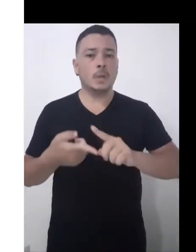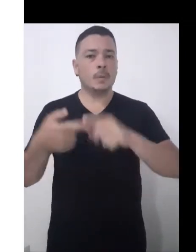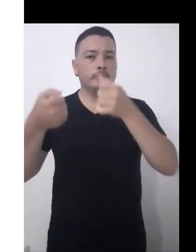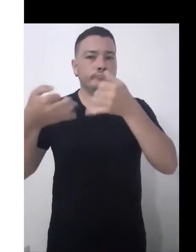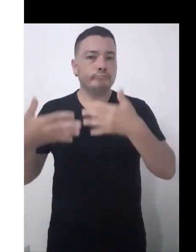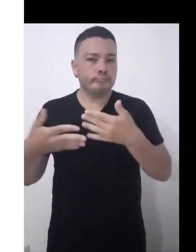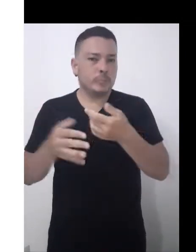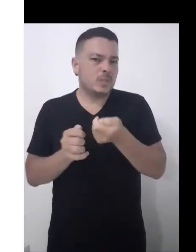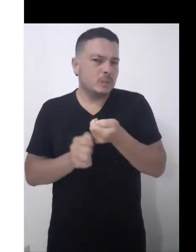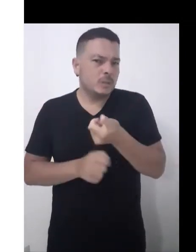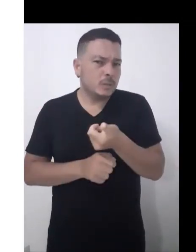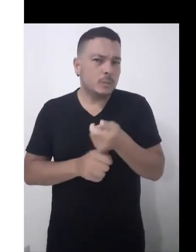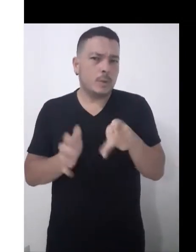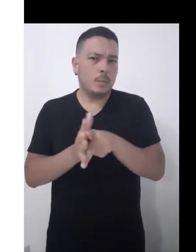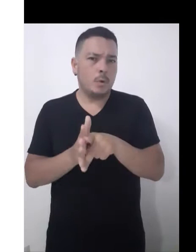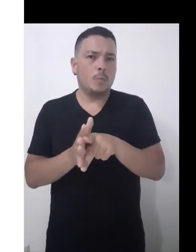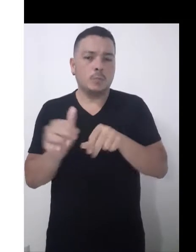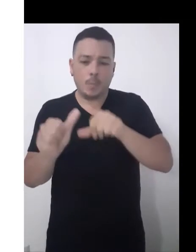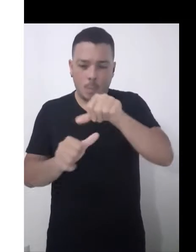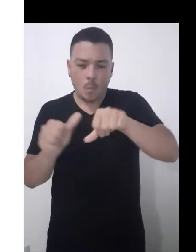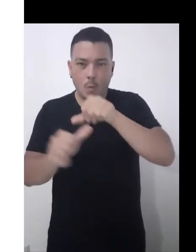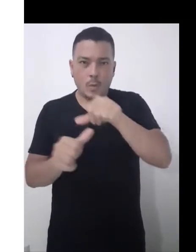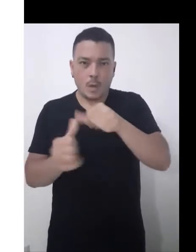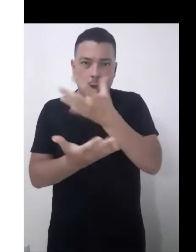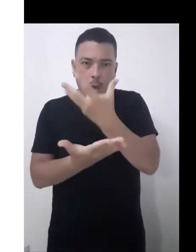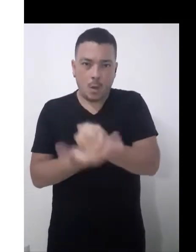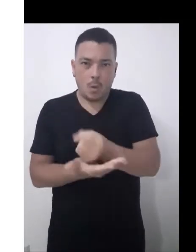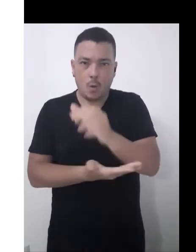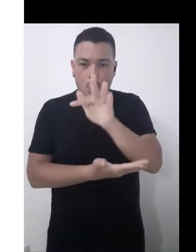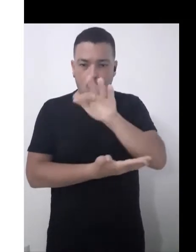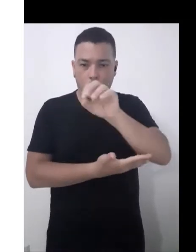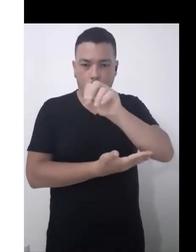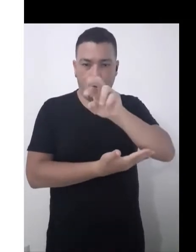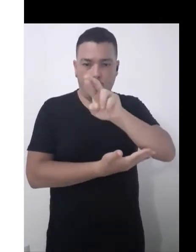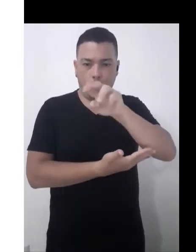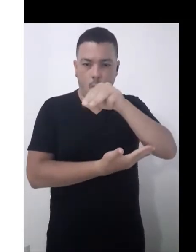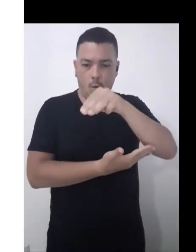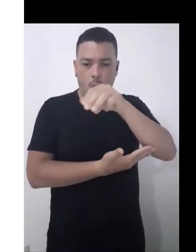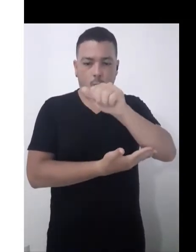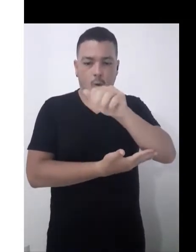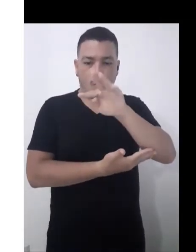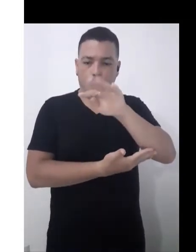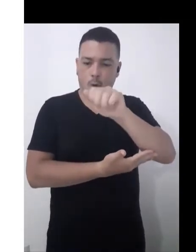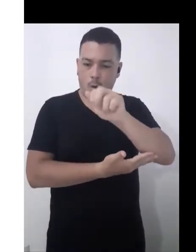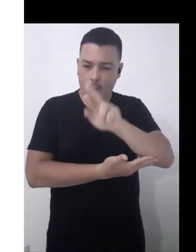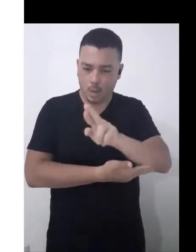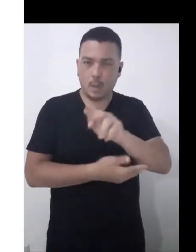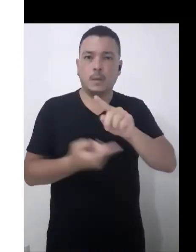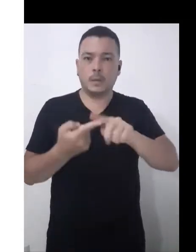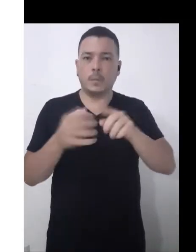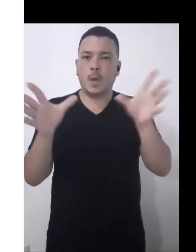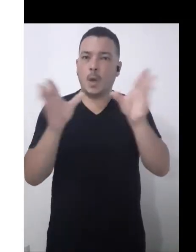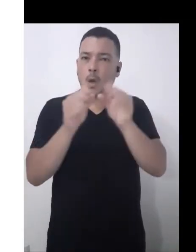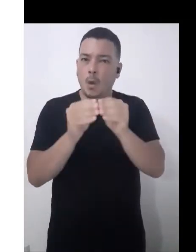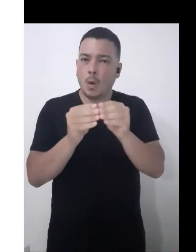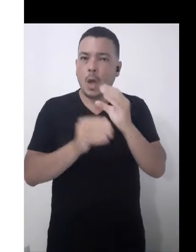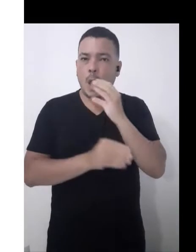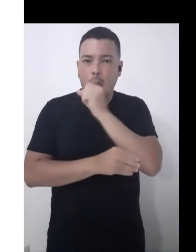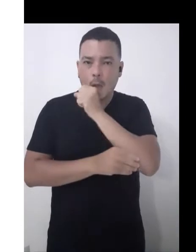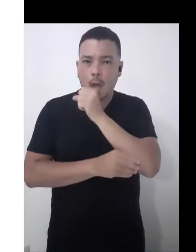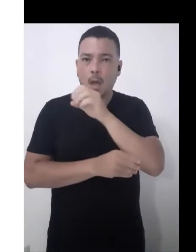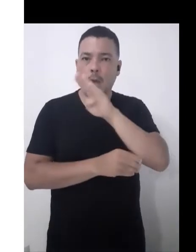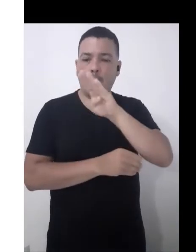sobre formatação, né, de sistema operacional. Comentei brevemente também sobre Dual Boot,